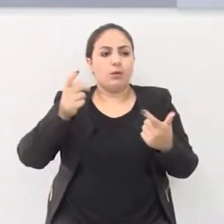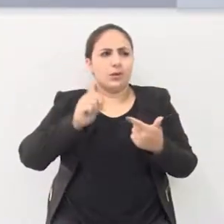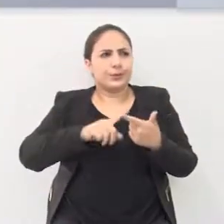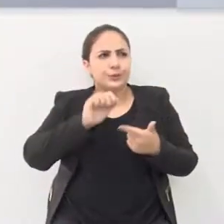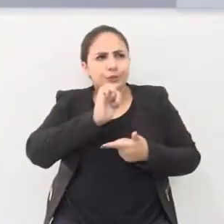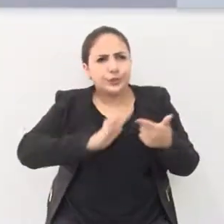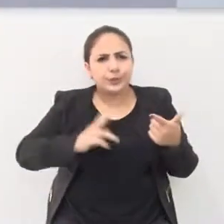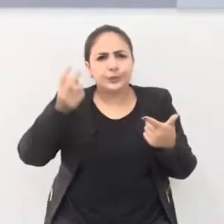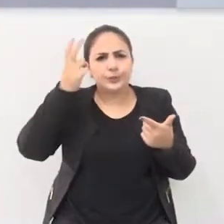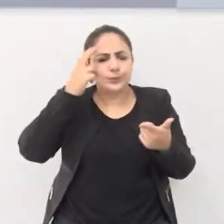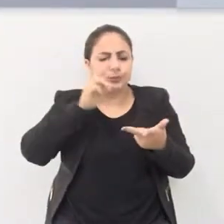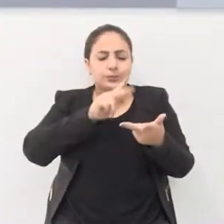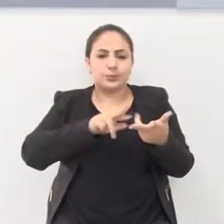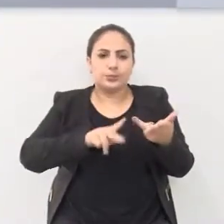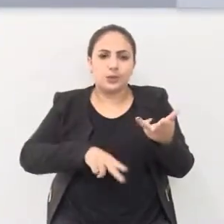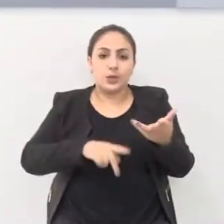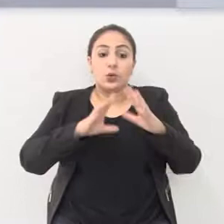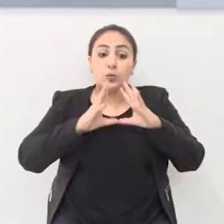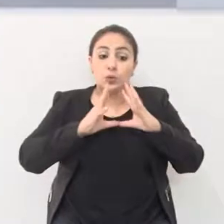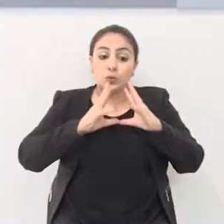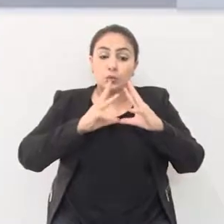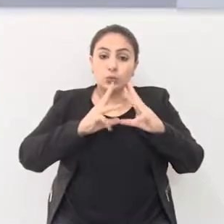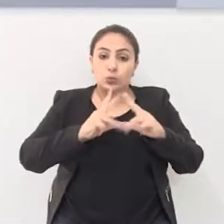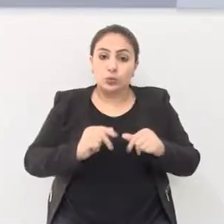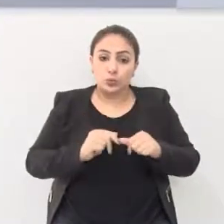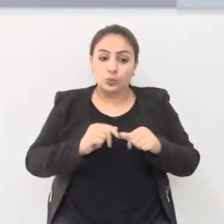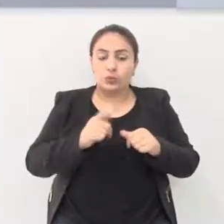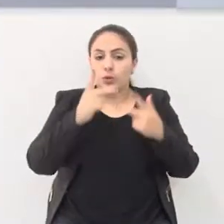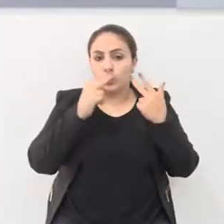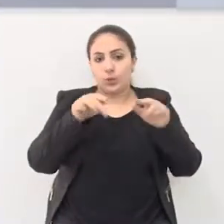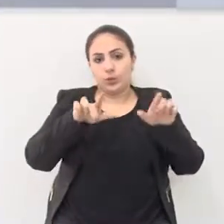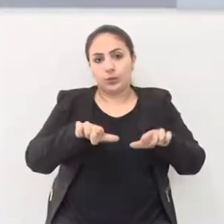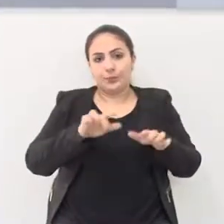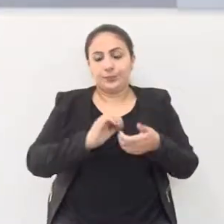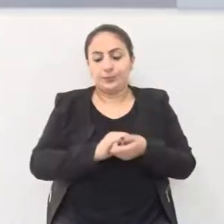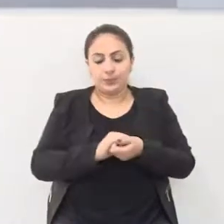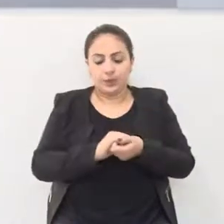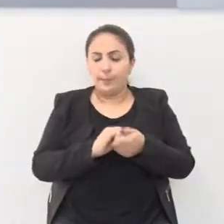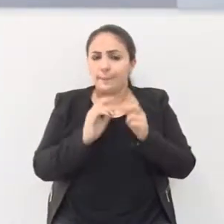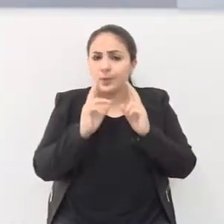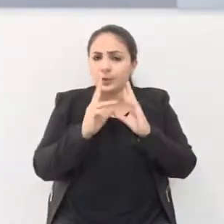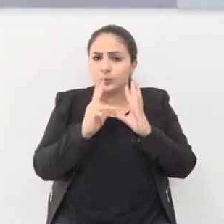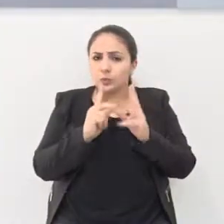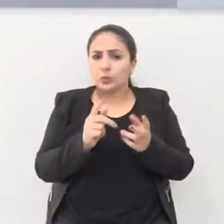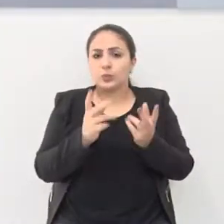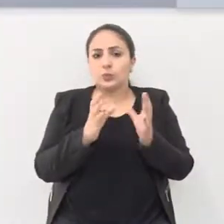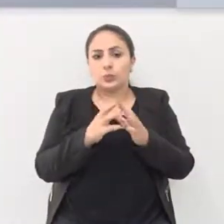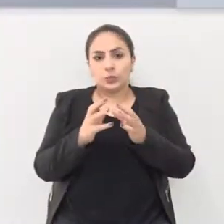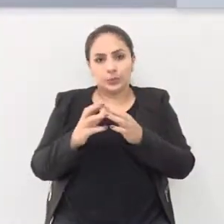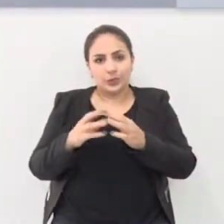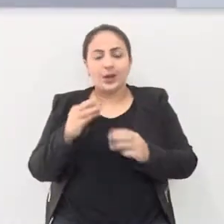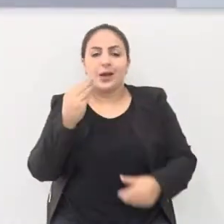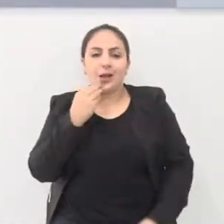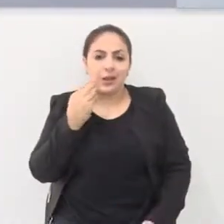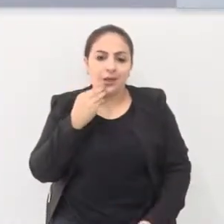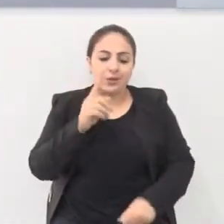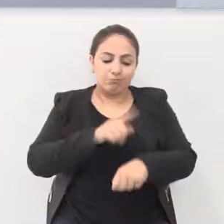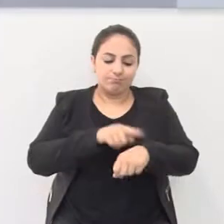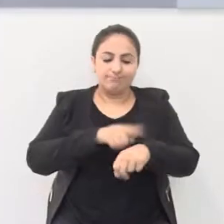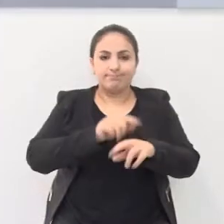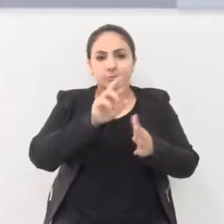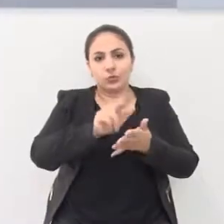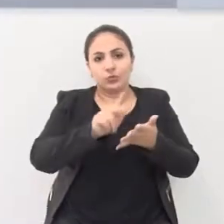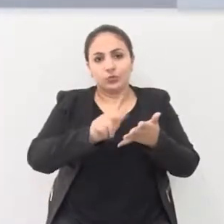atividades físicas, culturais, enfim, tudo nesse mesmo espaço, para todos os grupos. É claro que em